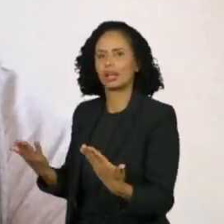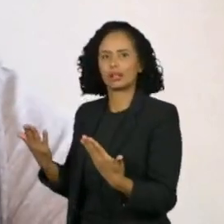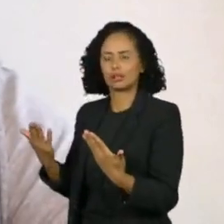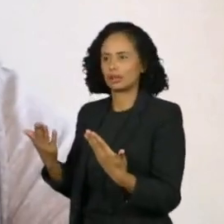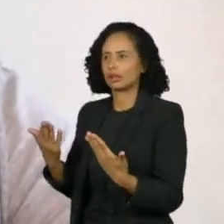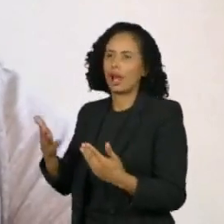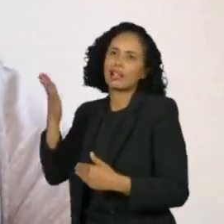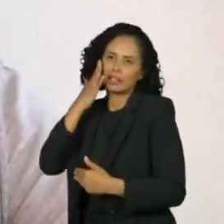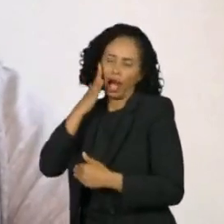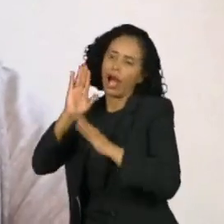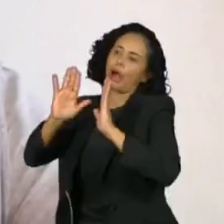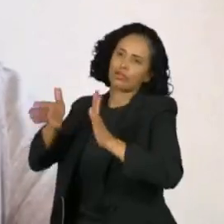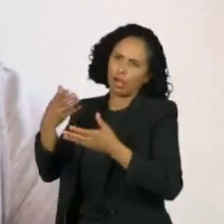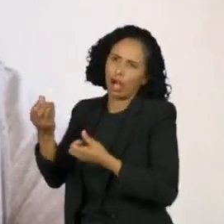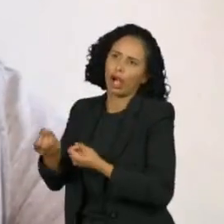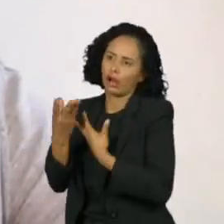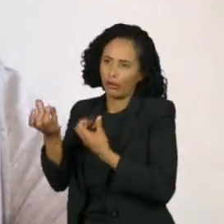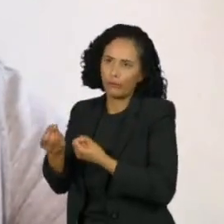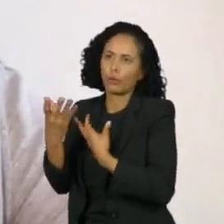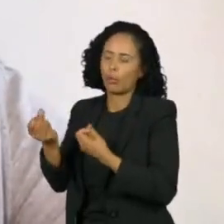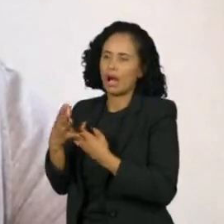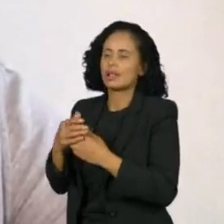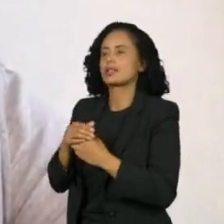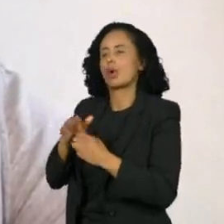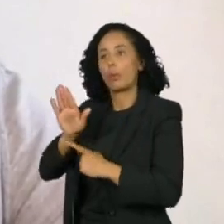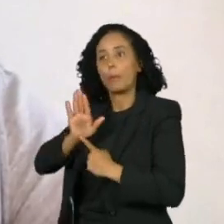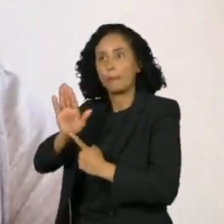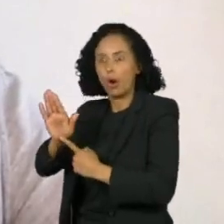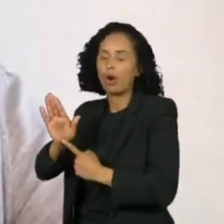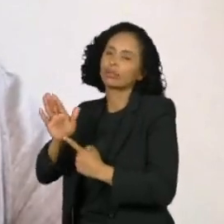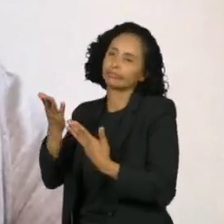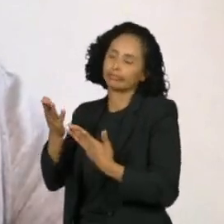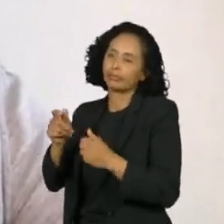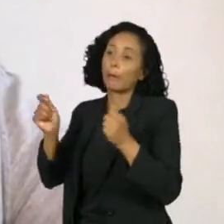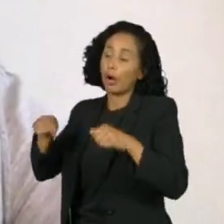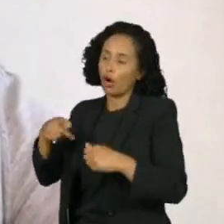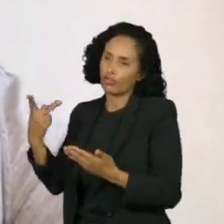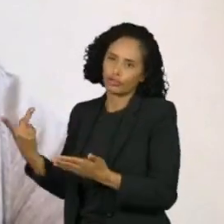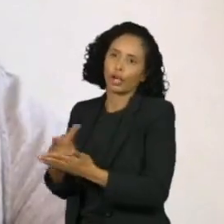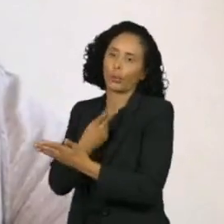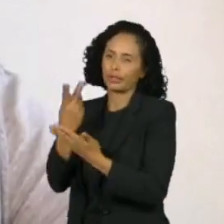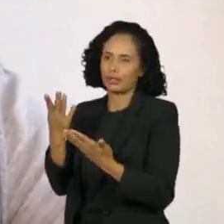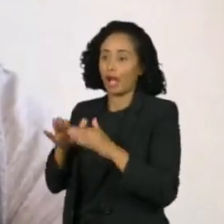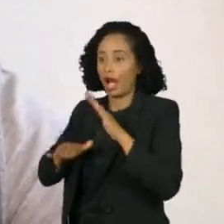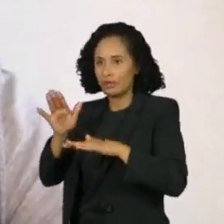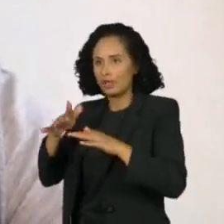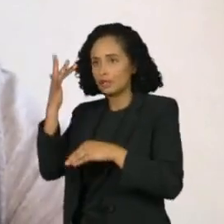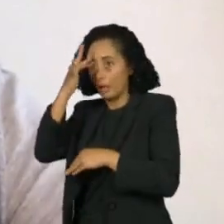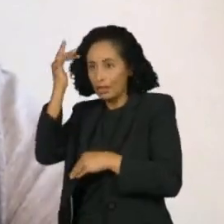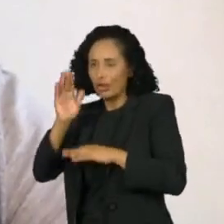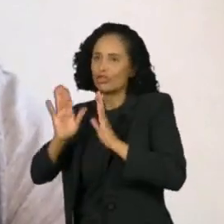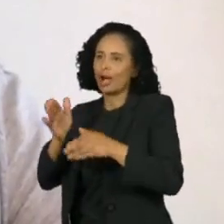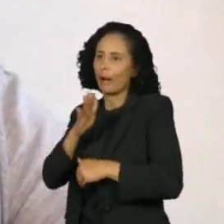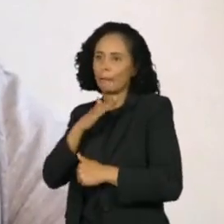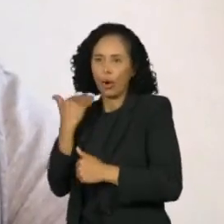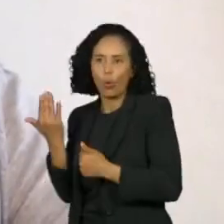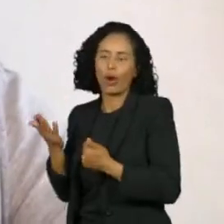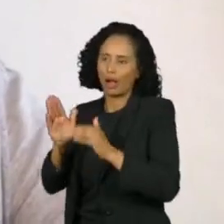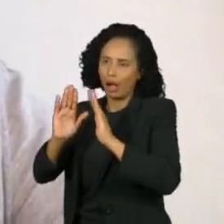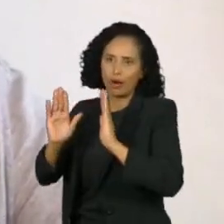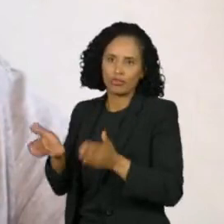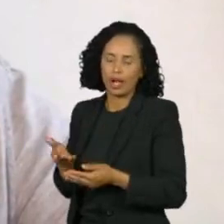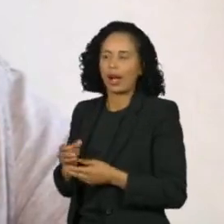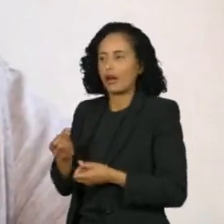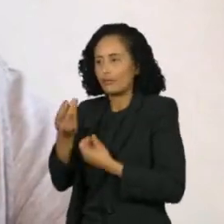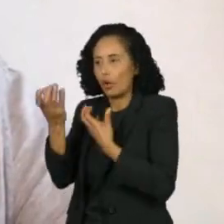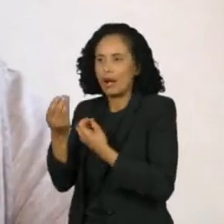que dependendo dos dados disponíveis, estes podem vir até dispor de dados de pessoas já mortas, já falecidas. E é claro que isso afeta